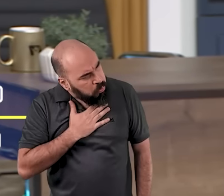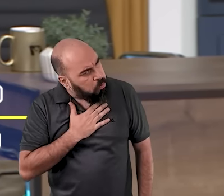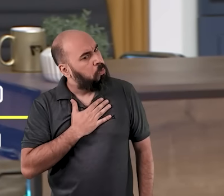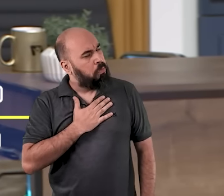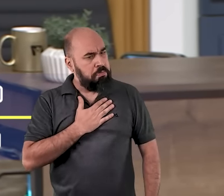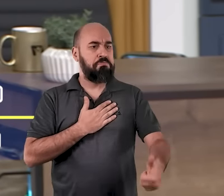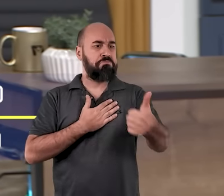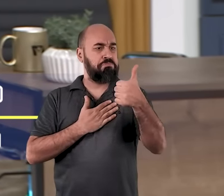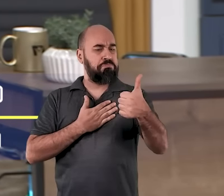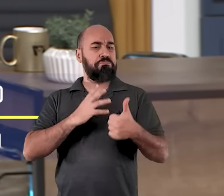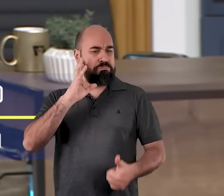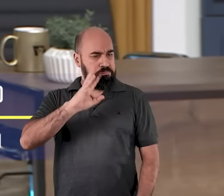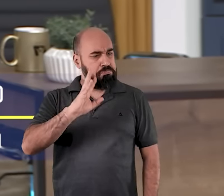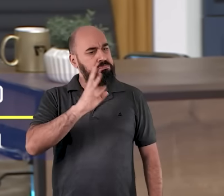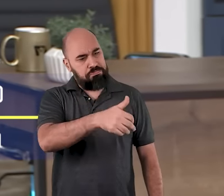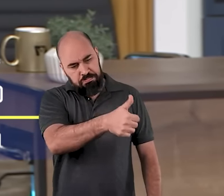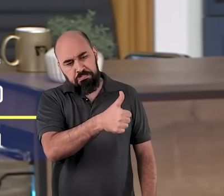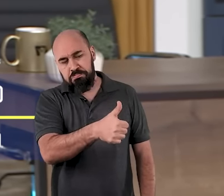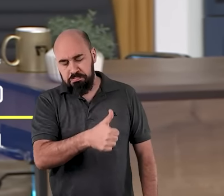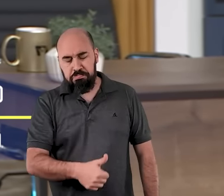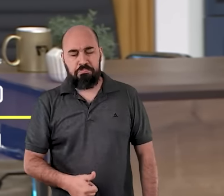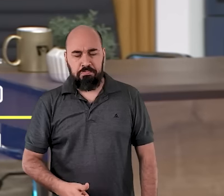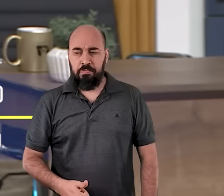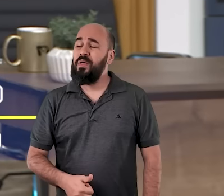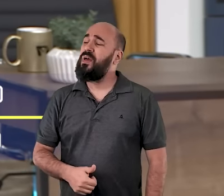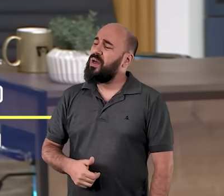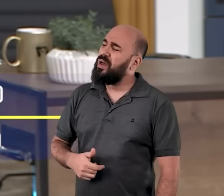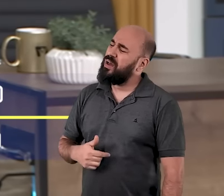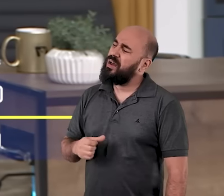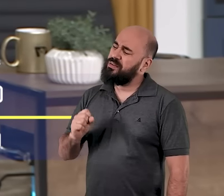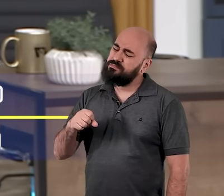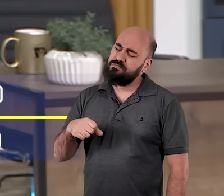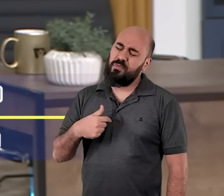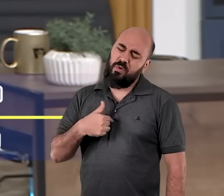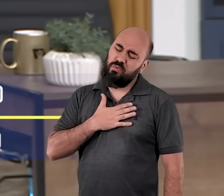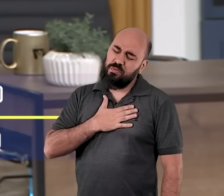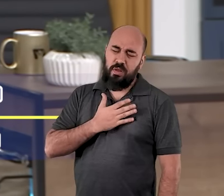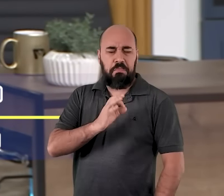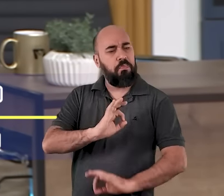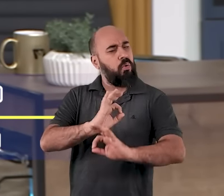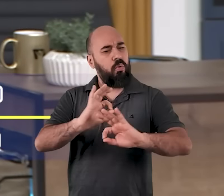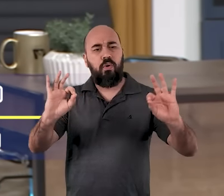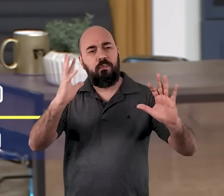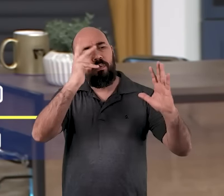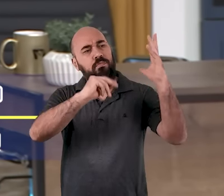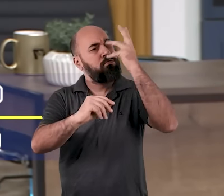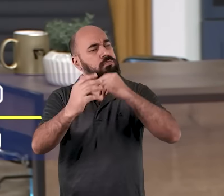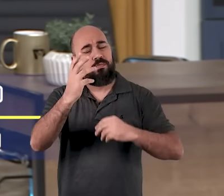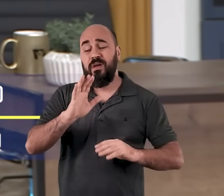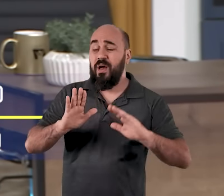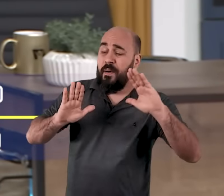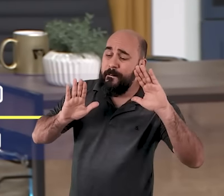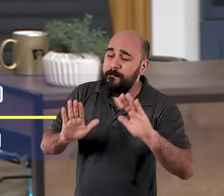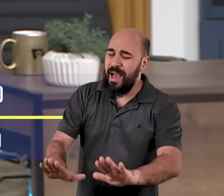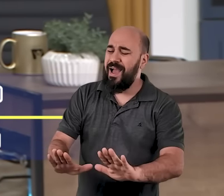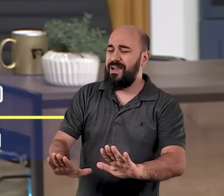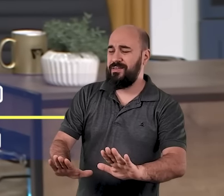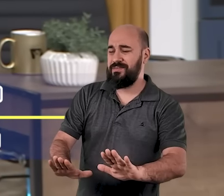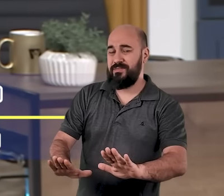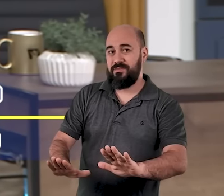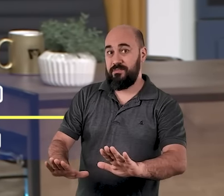da mensagem do pastor Gilson. E ele disse: pastor, eu gostei, eu achei tudo ótimo, tudo lindo, mas, olha o